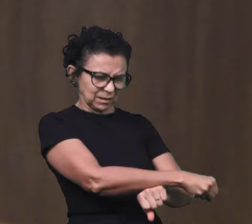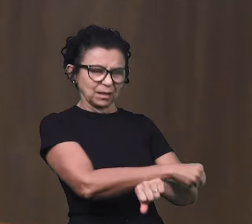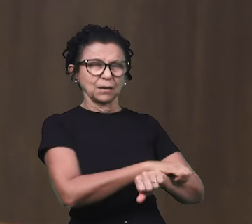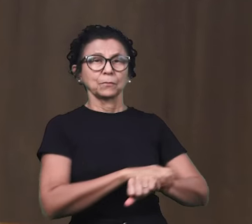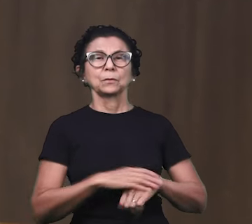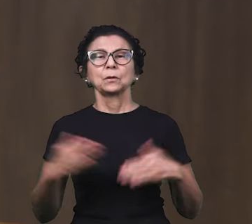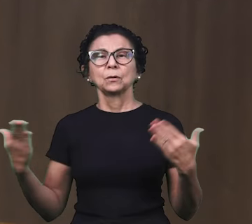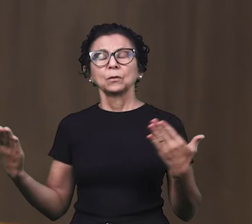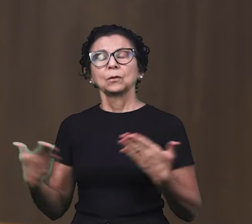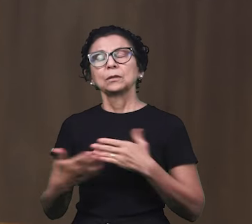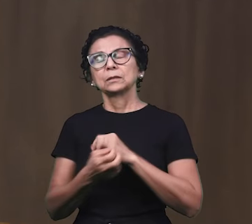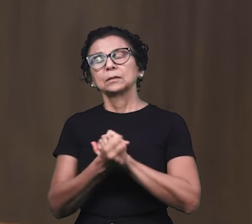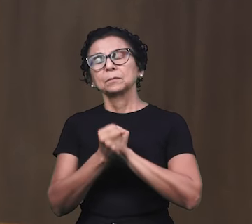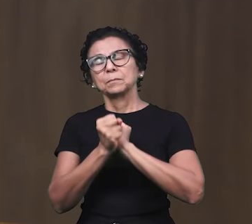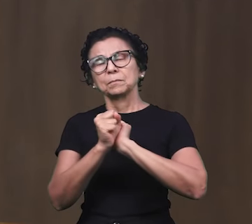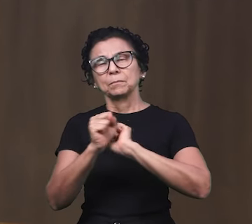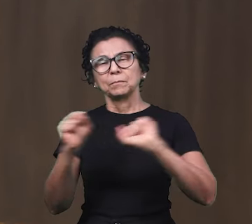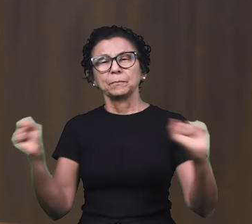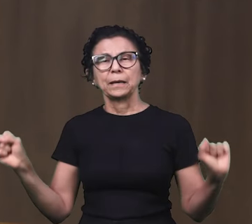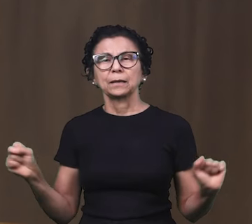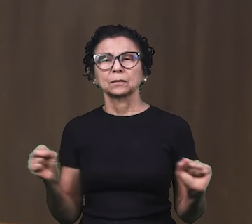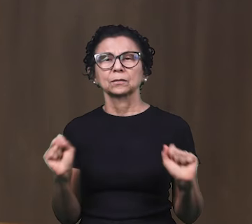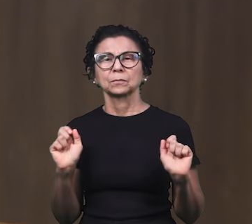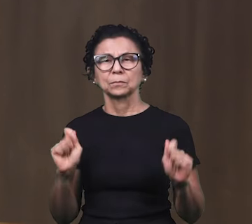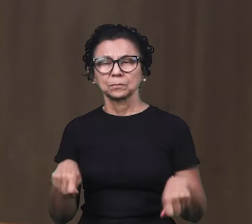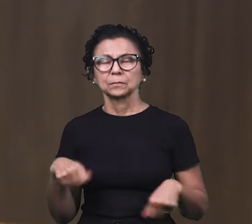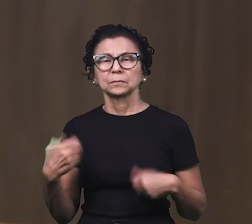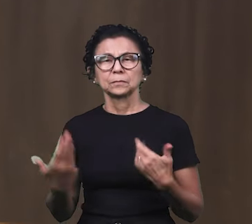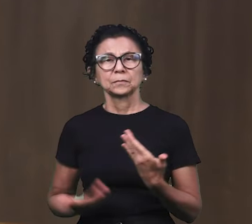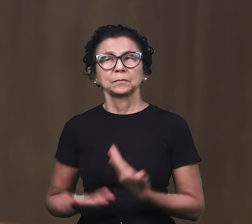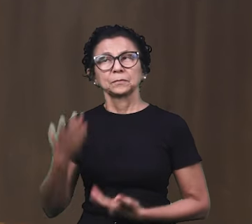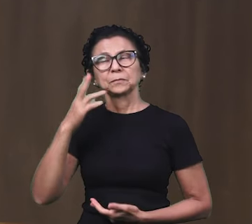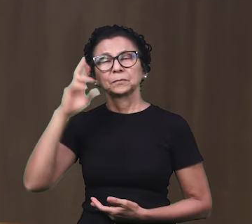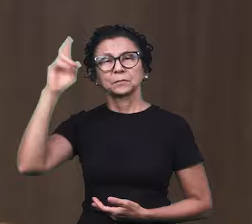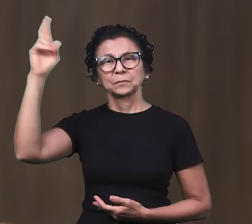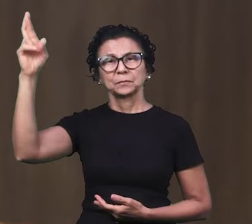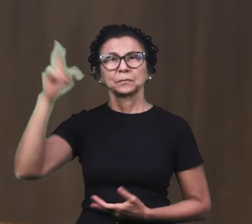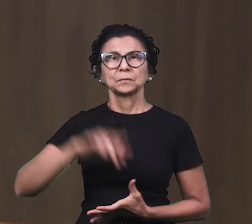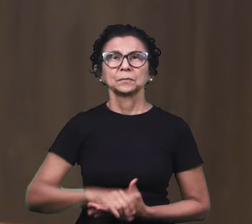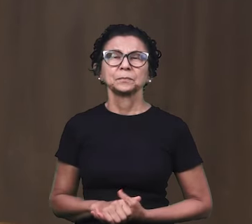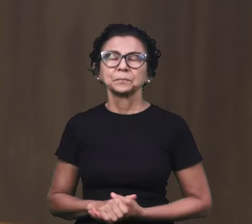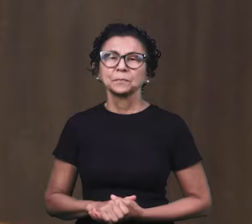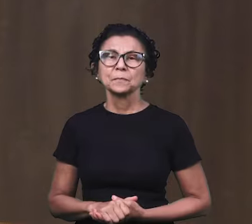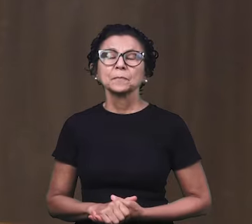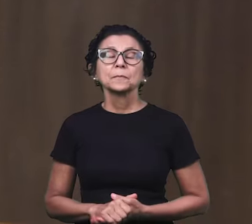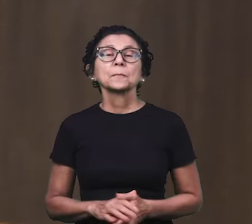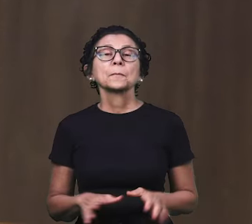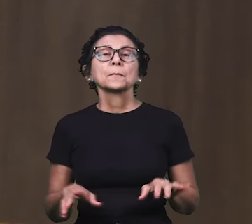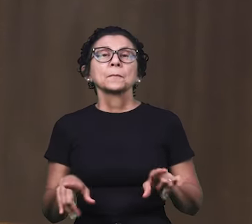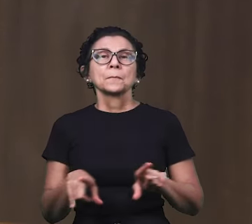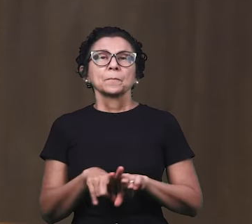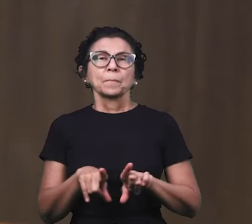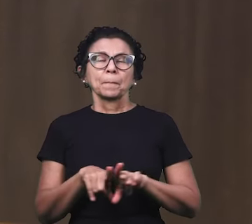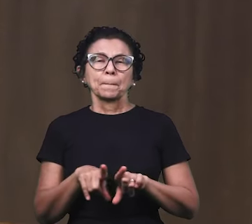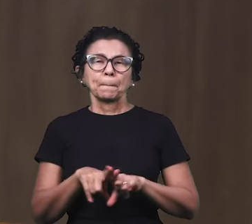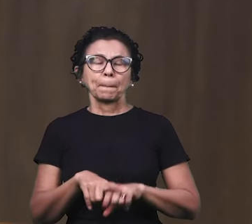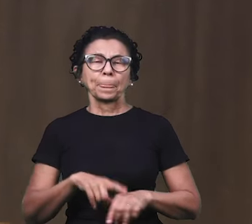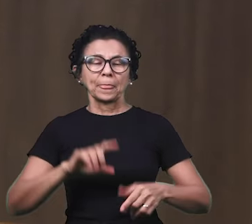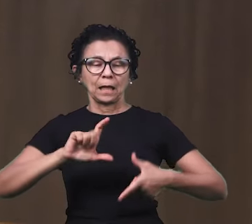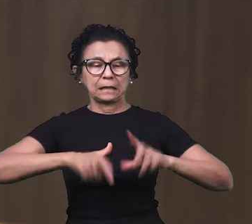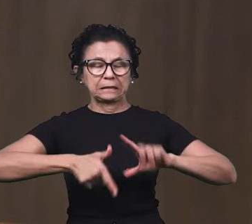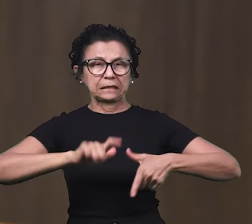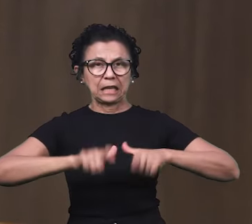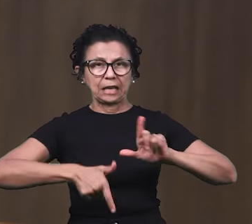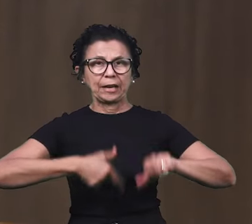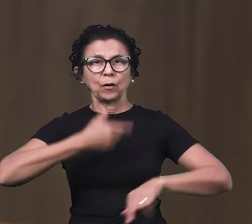somos livres para servir ao Senhor. E a segunda Páscoa aqui, que todo judeu, todo varão israelita